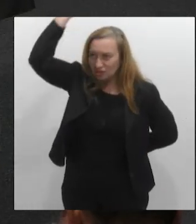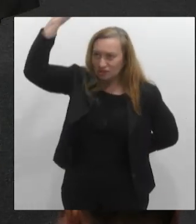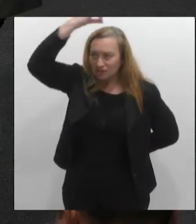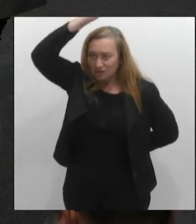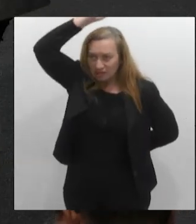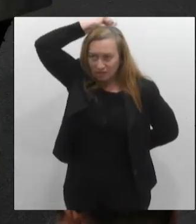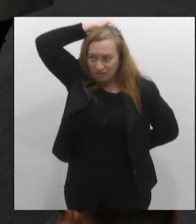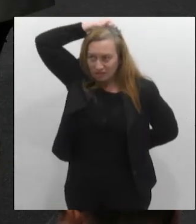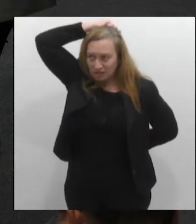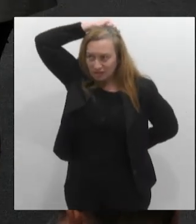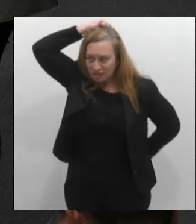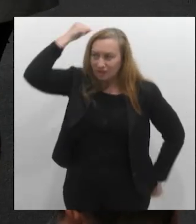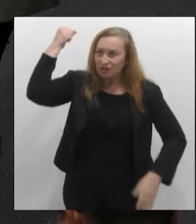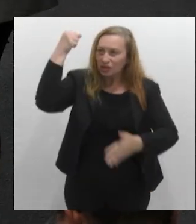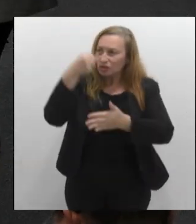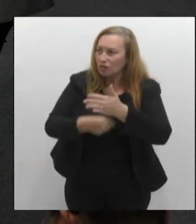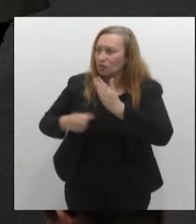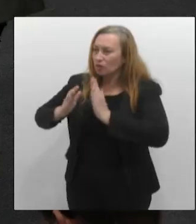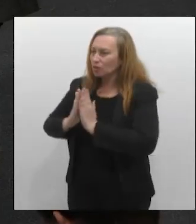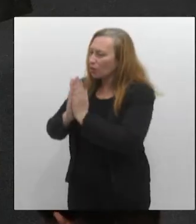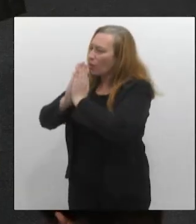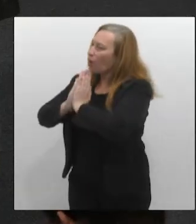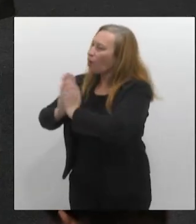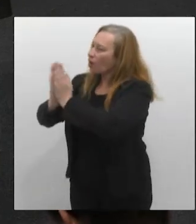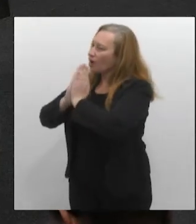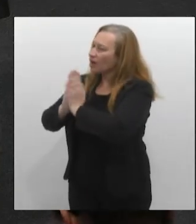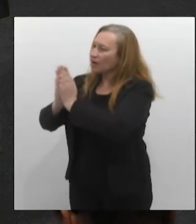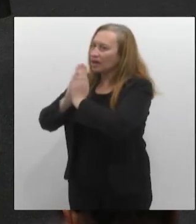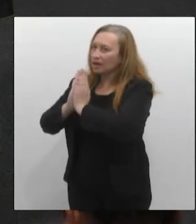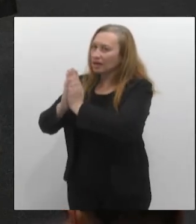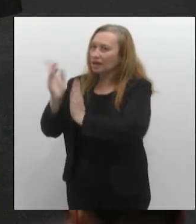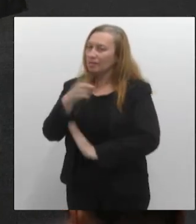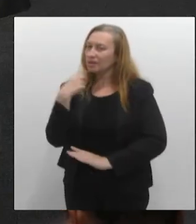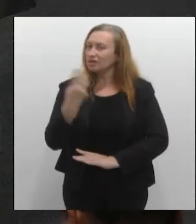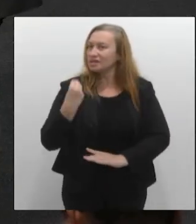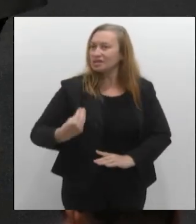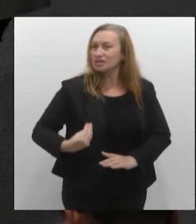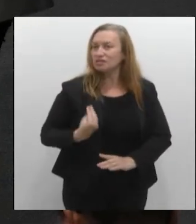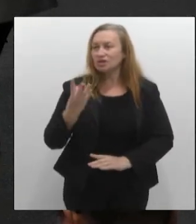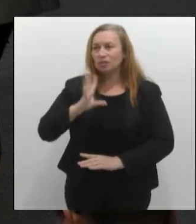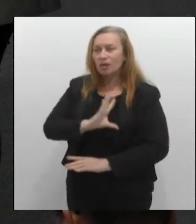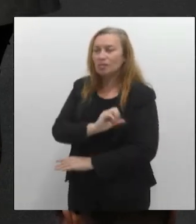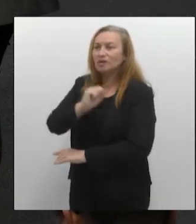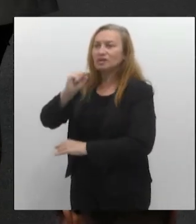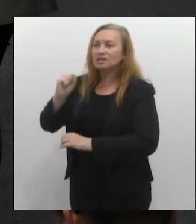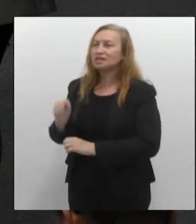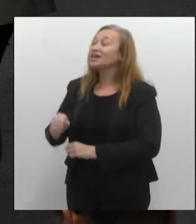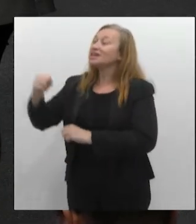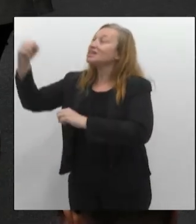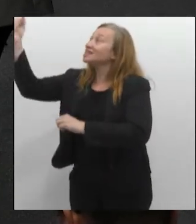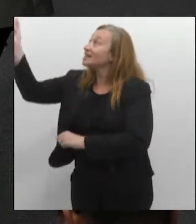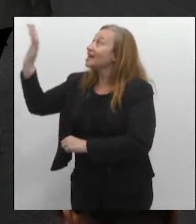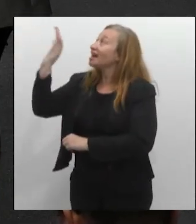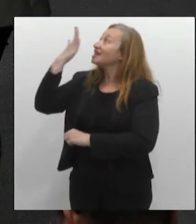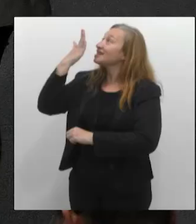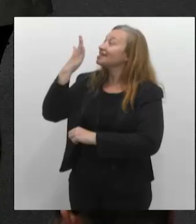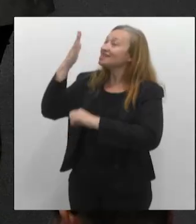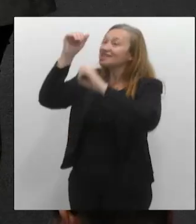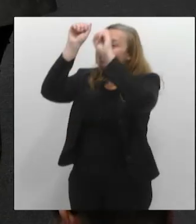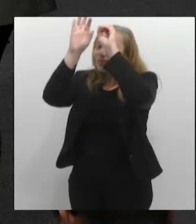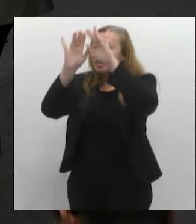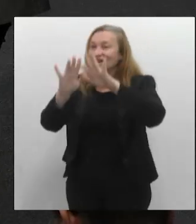combatente, intercede a Deus por nós com amor. Tantas graças,